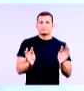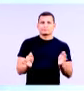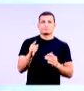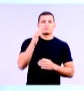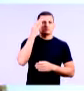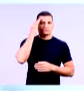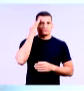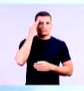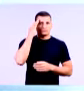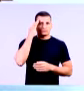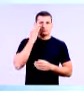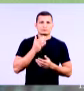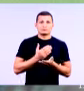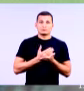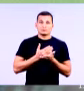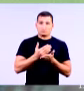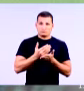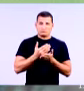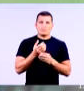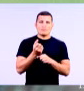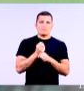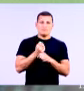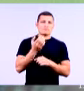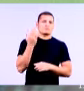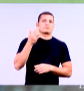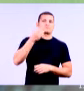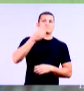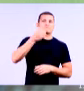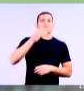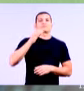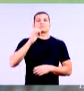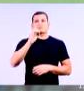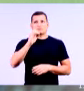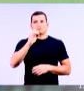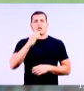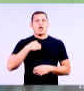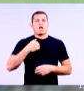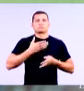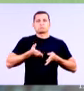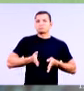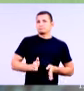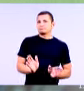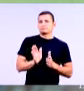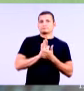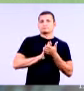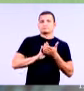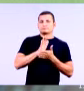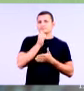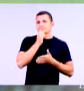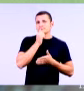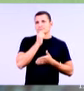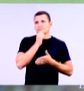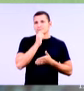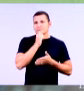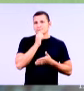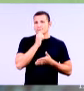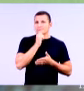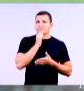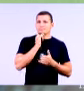entenda. Né? Vamos começar com os anos 70, que eu acho que eu não tinha nem nascido. Né? Brincadeira, né,